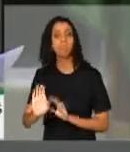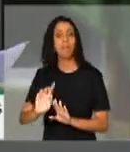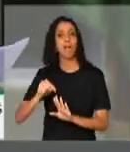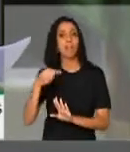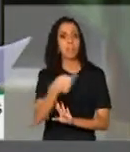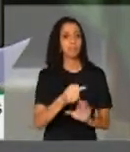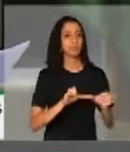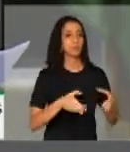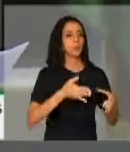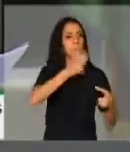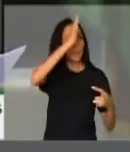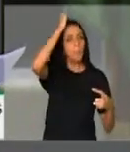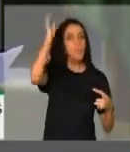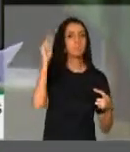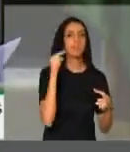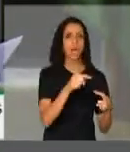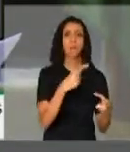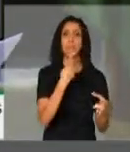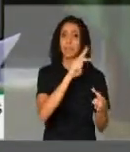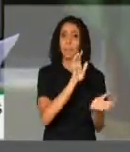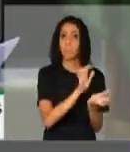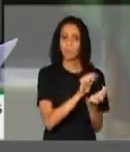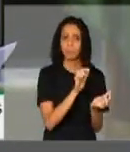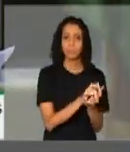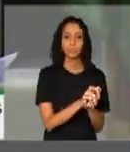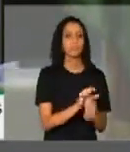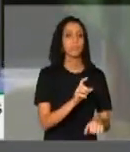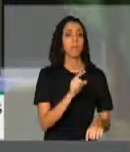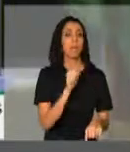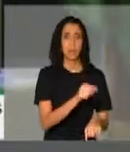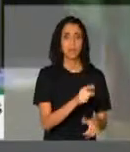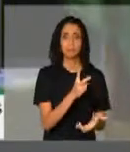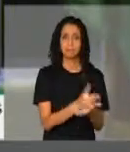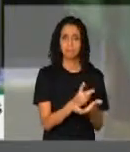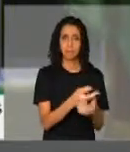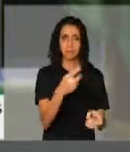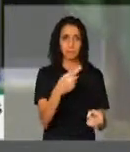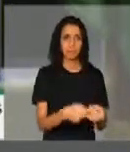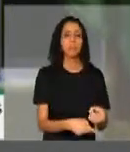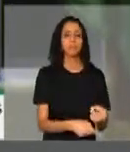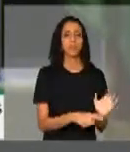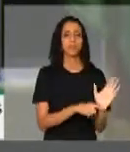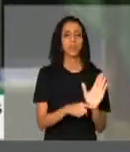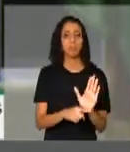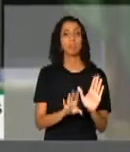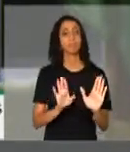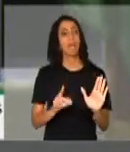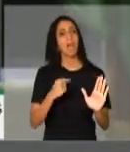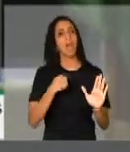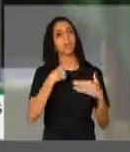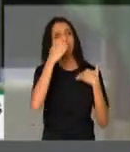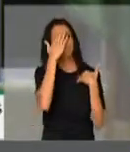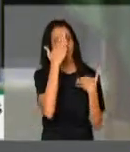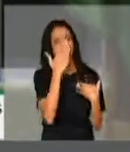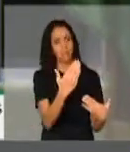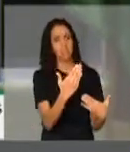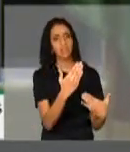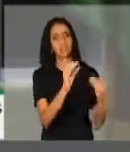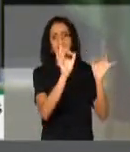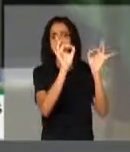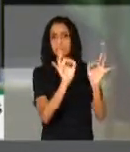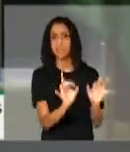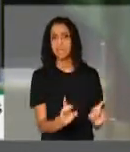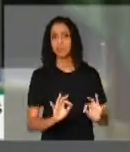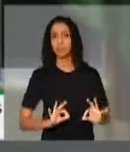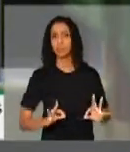grupamento sediado no posto do bairro gonzaga no mesmo município paulista e aqui eu quero deixar um agradecimento de maneira muito especial